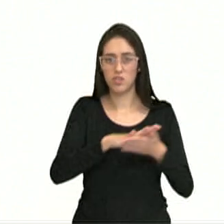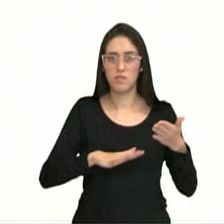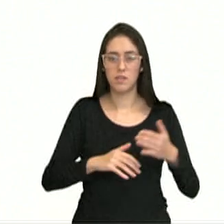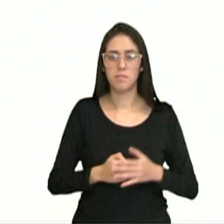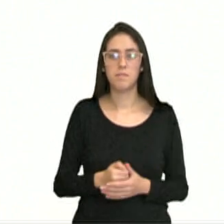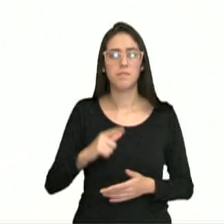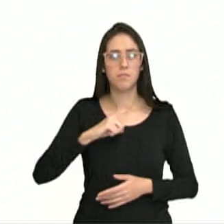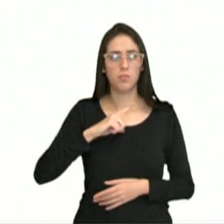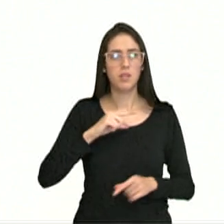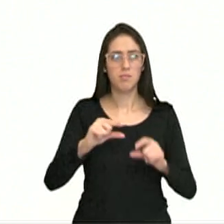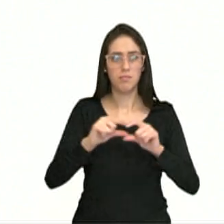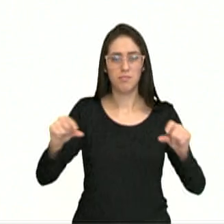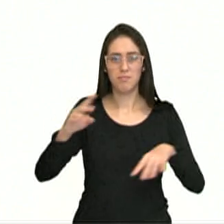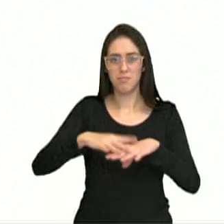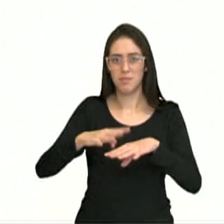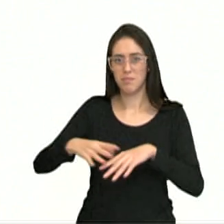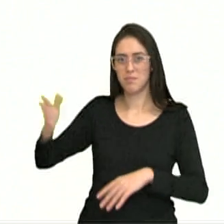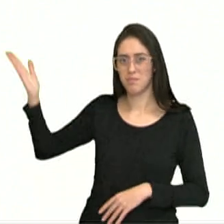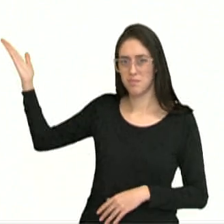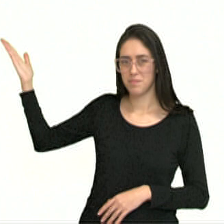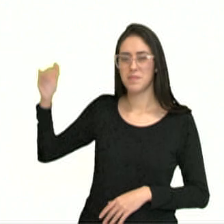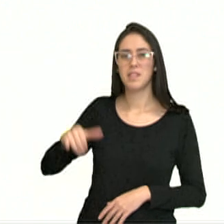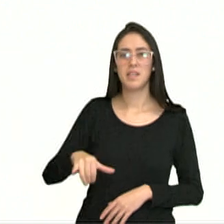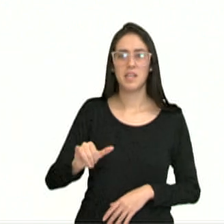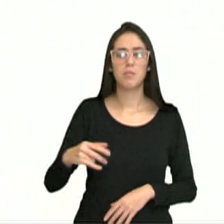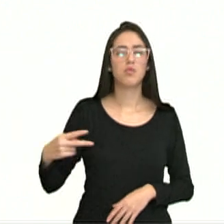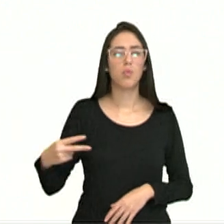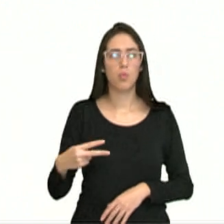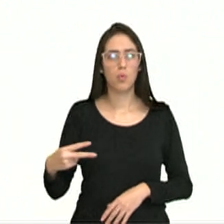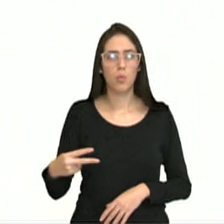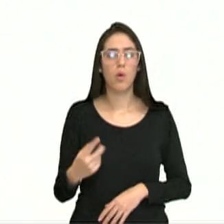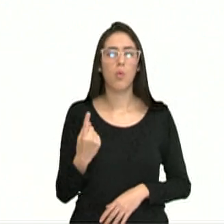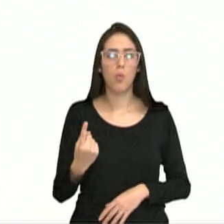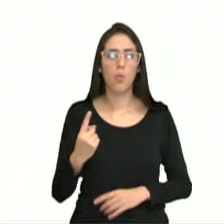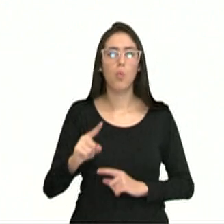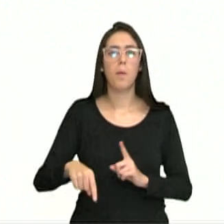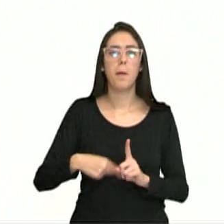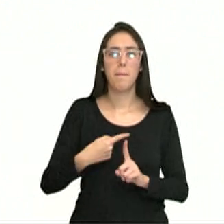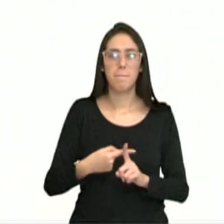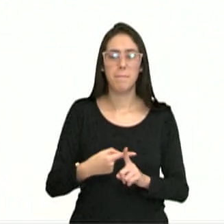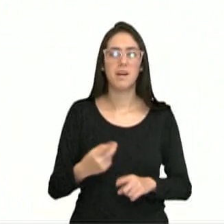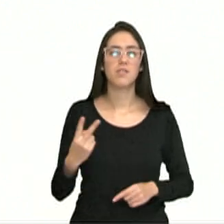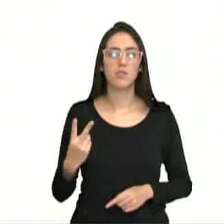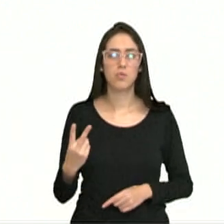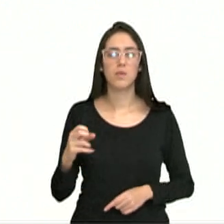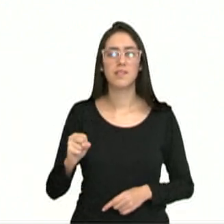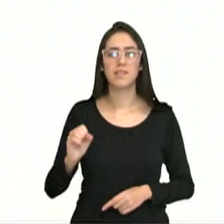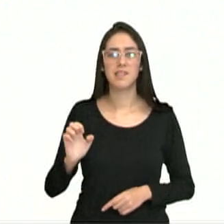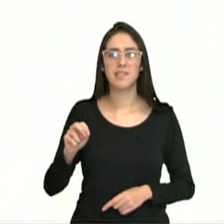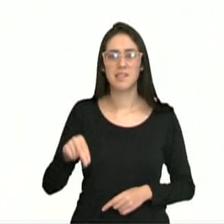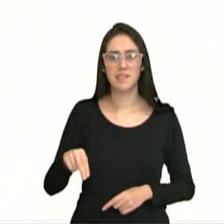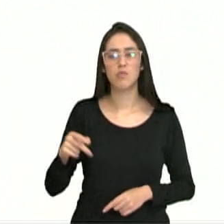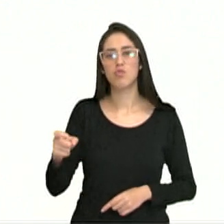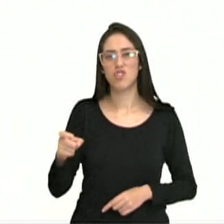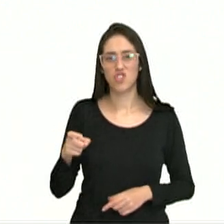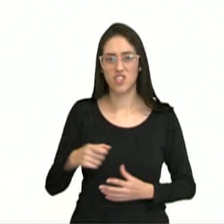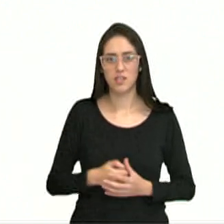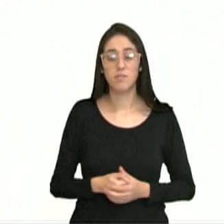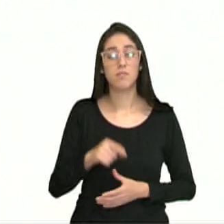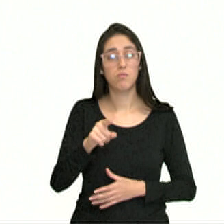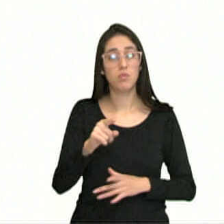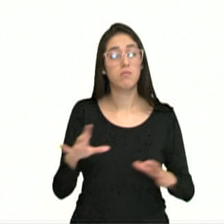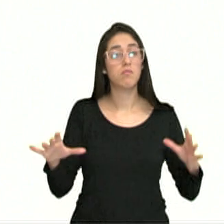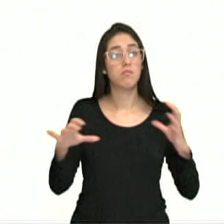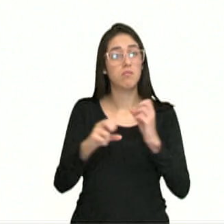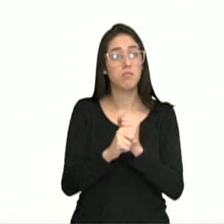função trigonométrica y igual 1 mais 2 seno de x. Calcule o